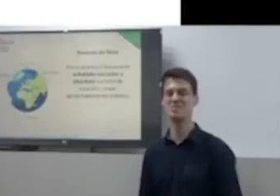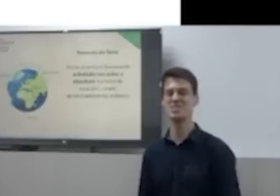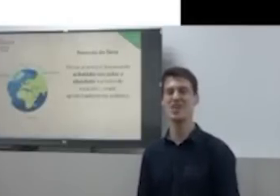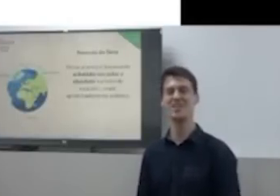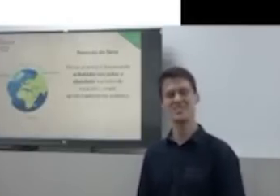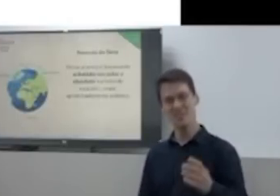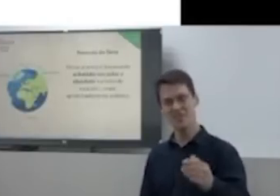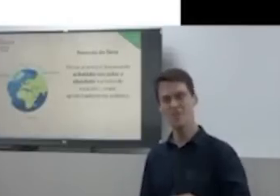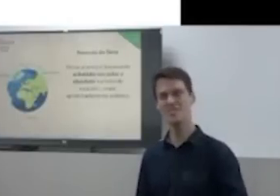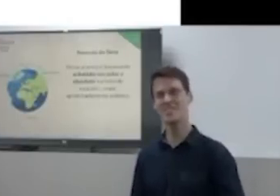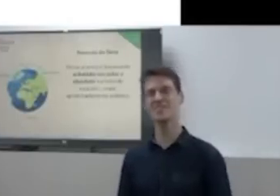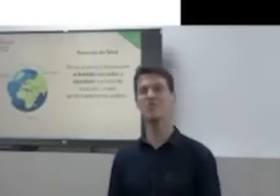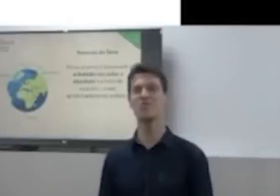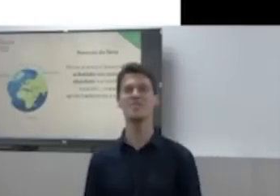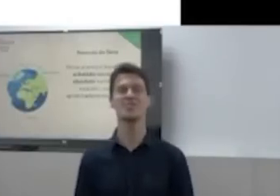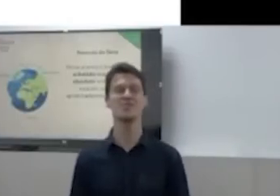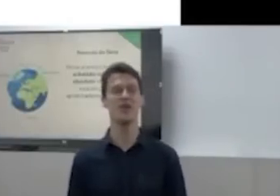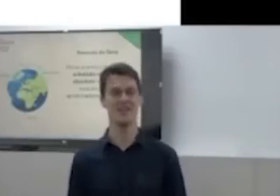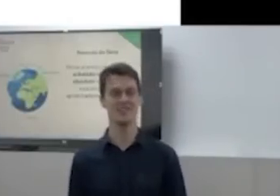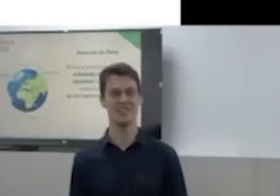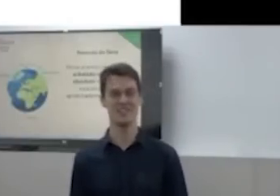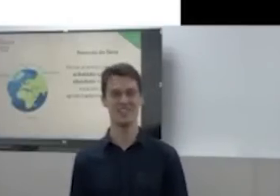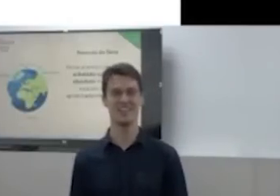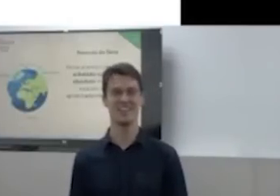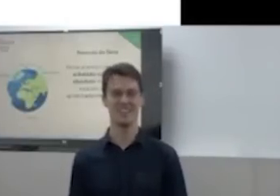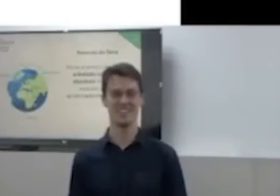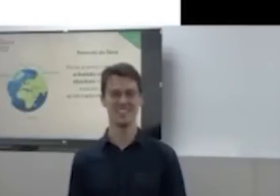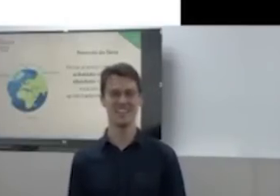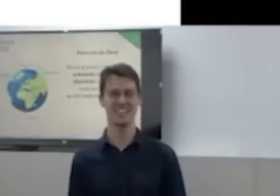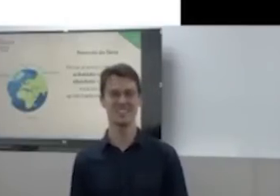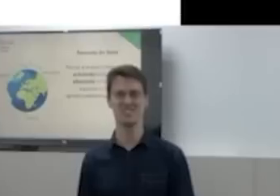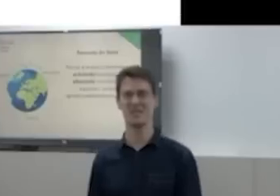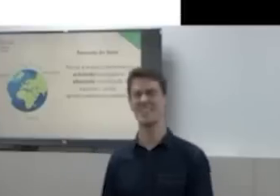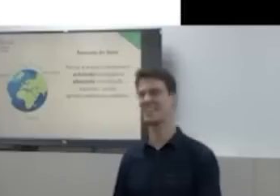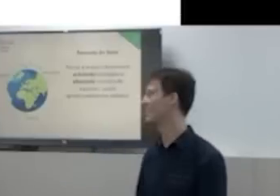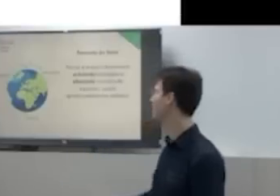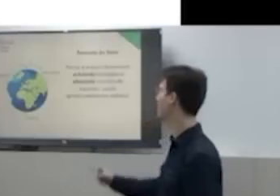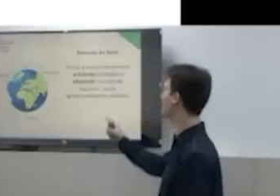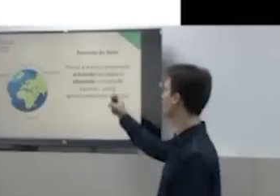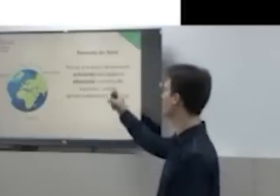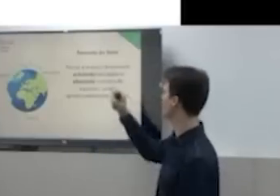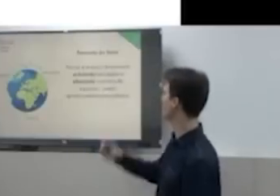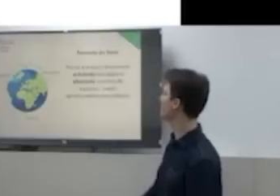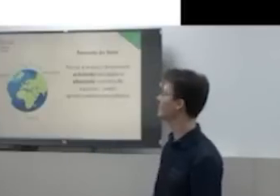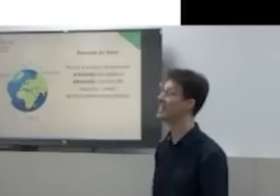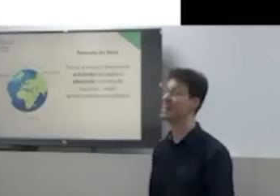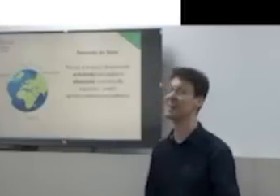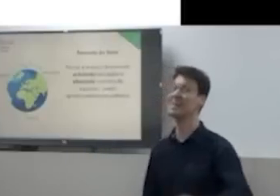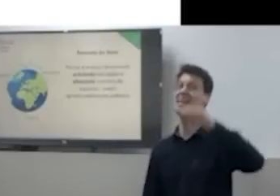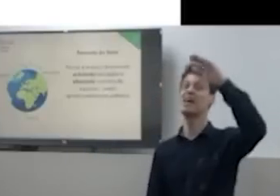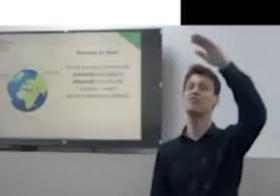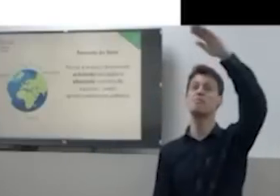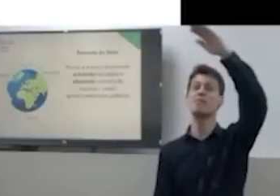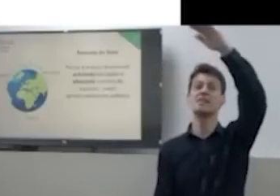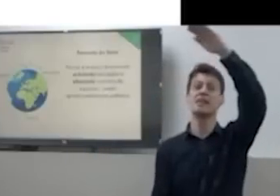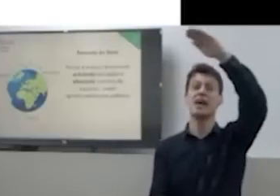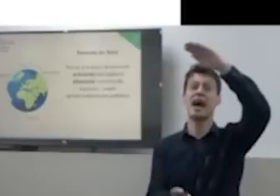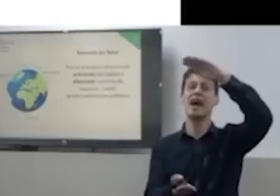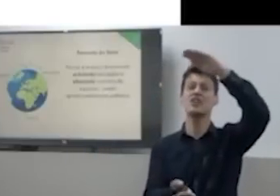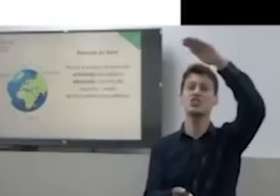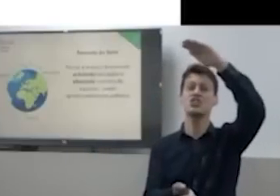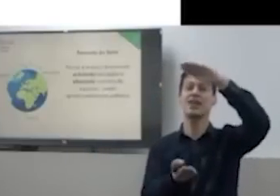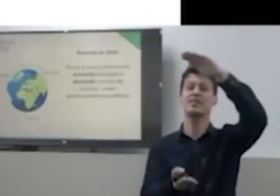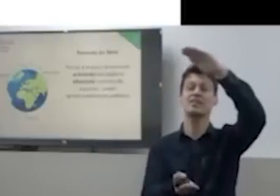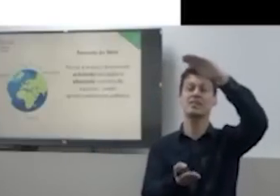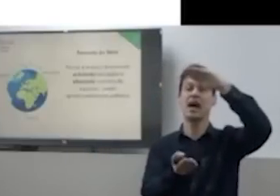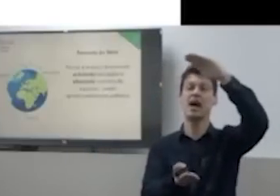que eu estava falando dos hemisférios, vamos mostrar então o formato correto da nossa Terra, do nosso planeta? Então o nosso planeta ele é